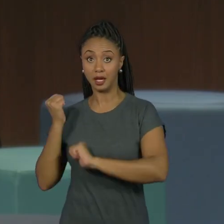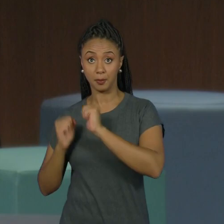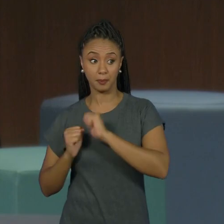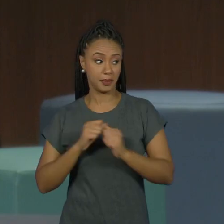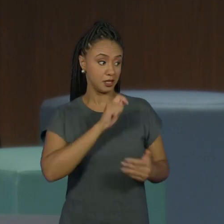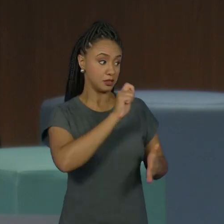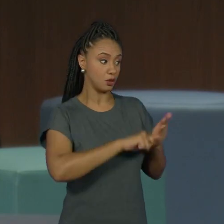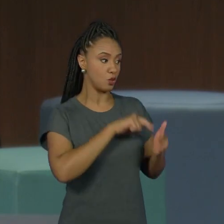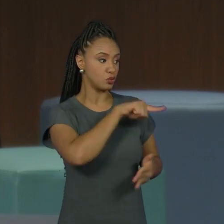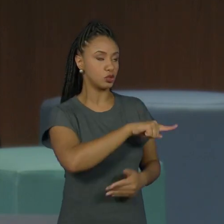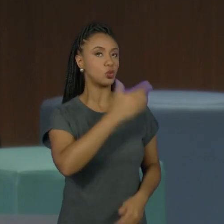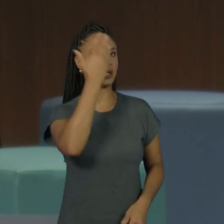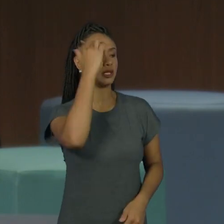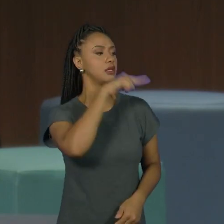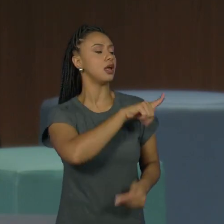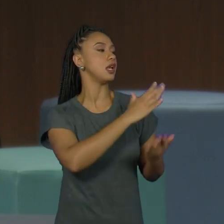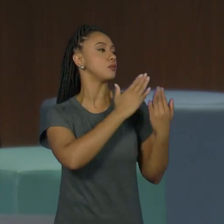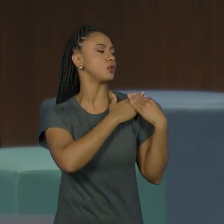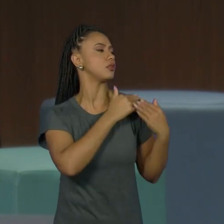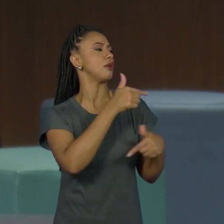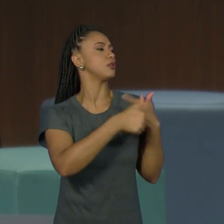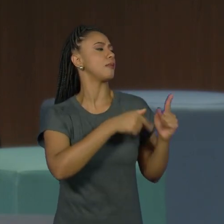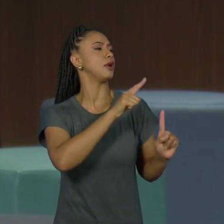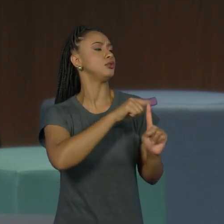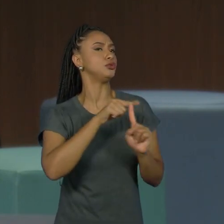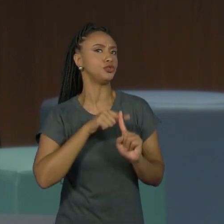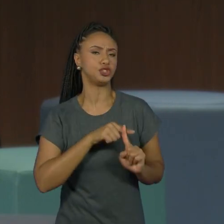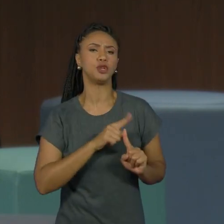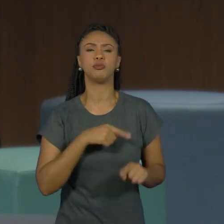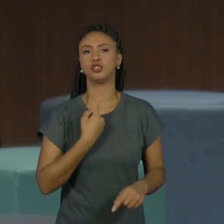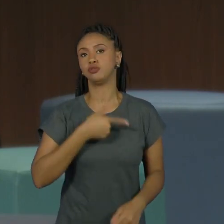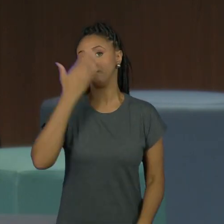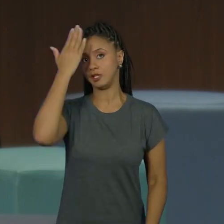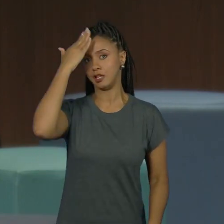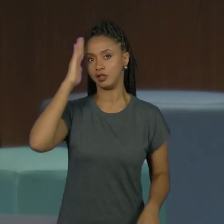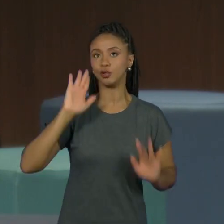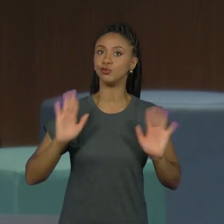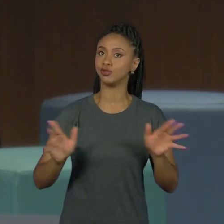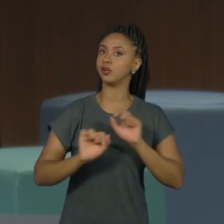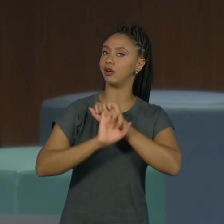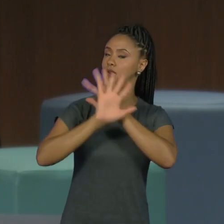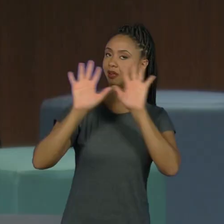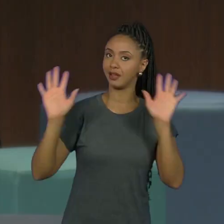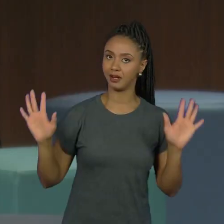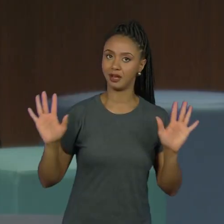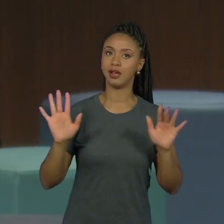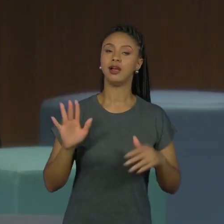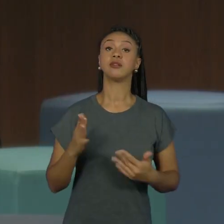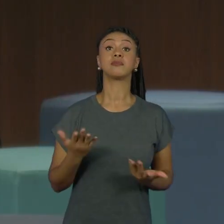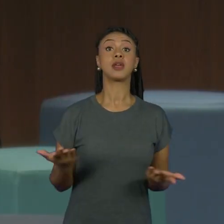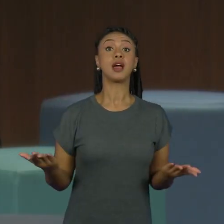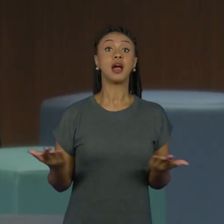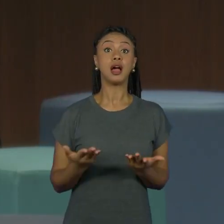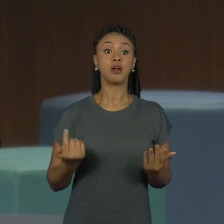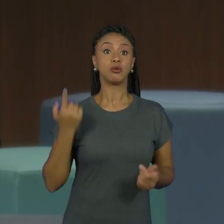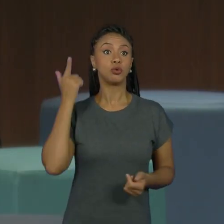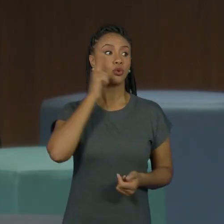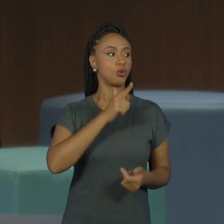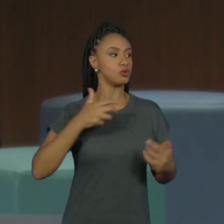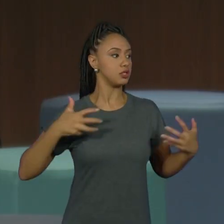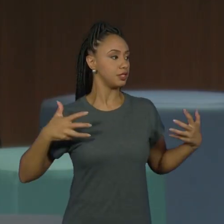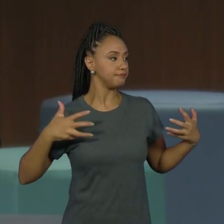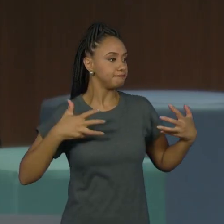empresa, para a organização. A gente tem diferentes paradigmas para que a gente, então, consiga fazer a